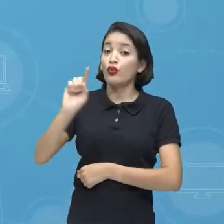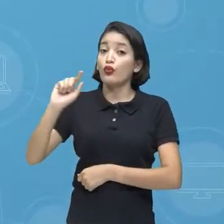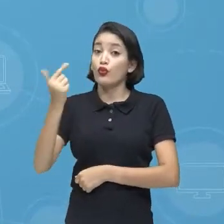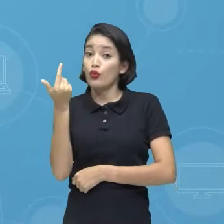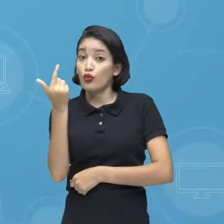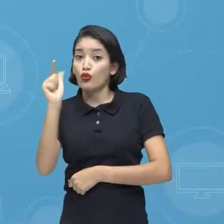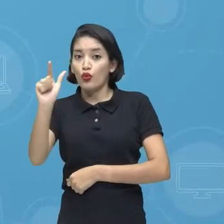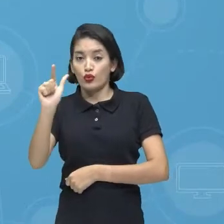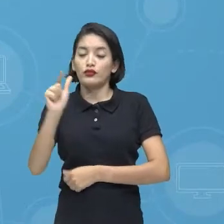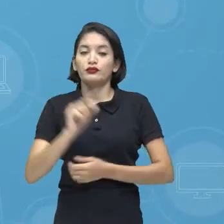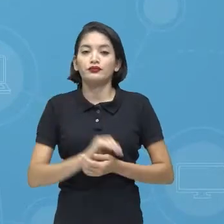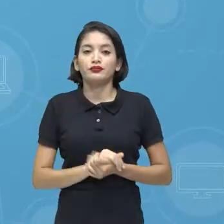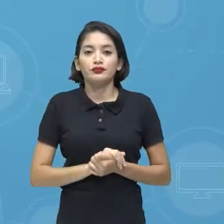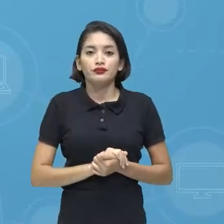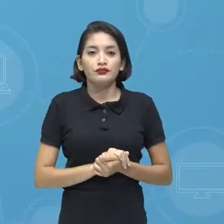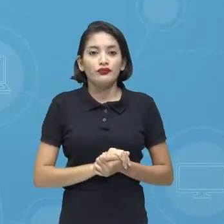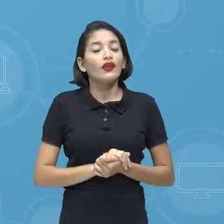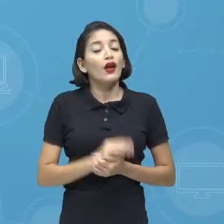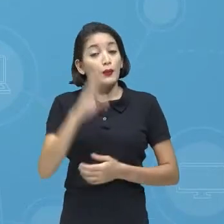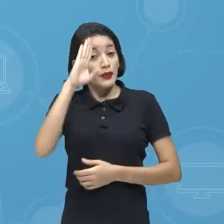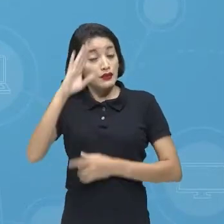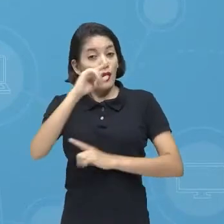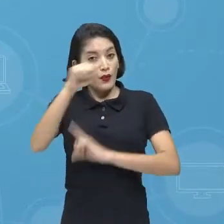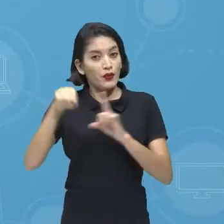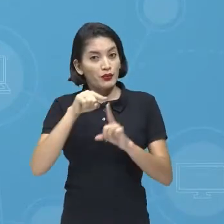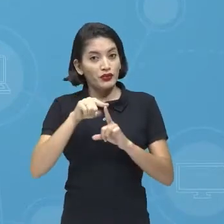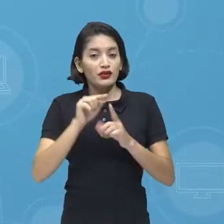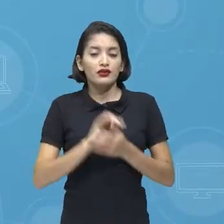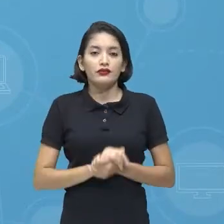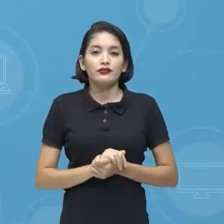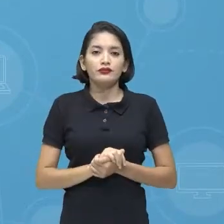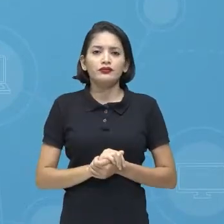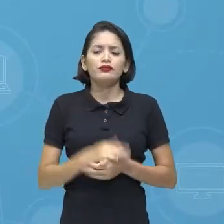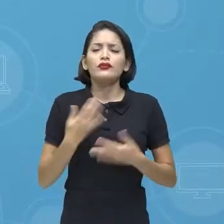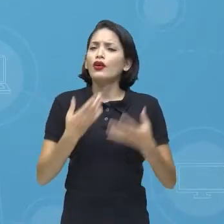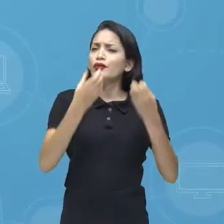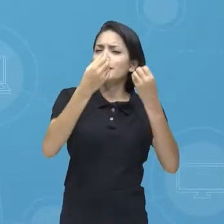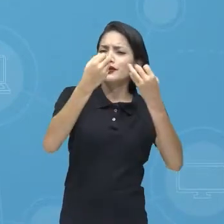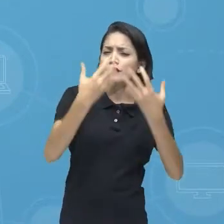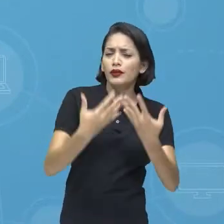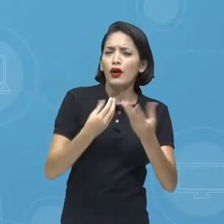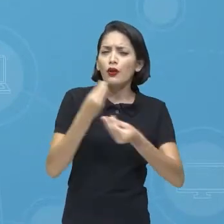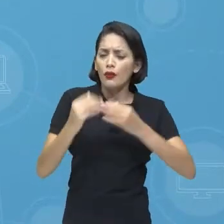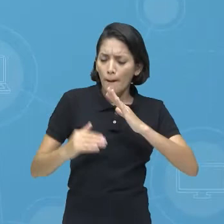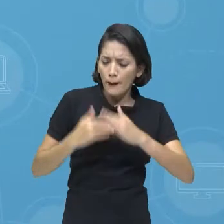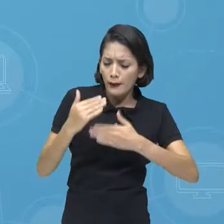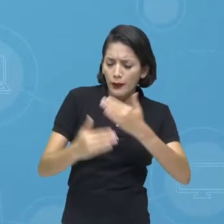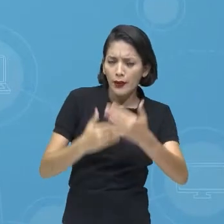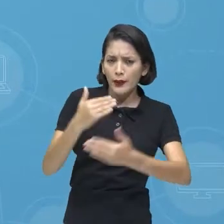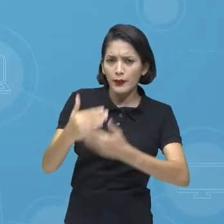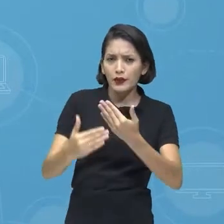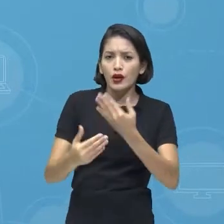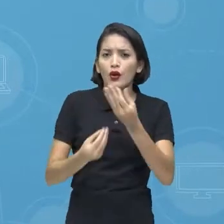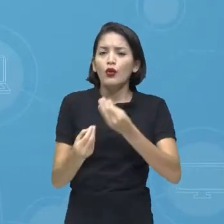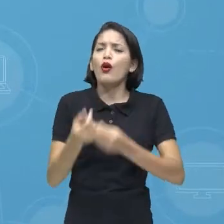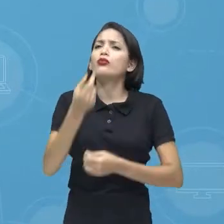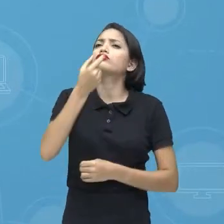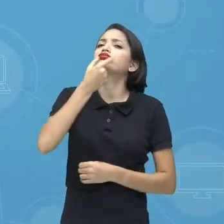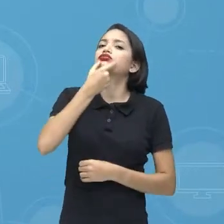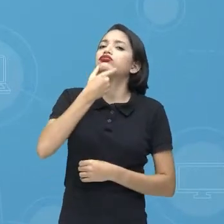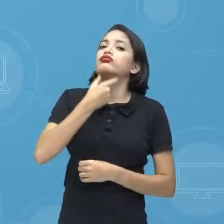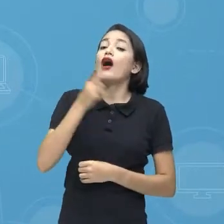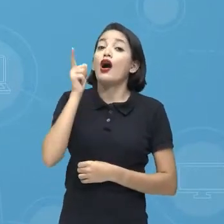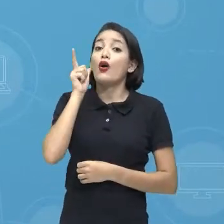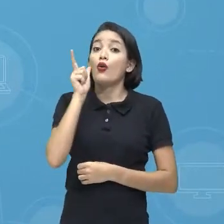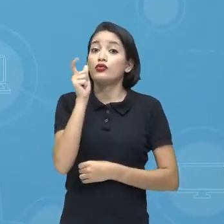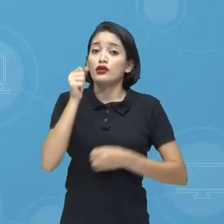precisa expelir. Né? Então, esse é o principal objetivo. E aí, para a gente explicar um pouquinho mais sobre esse processo, né, o caminho que ele percorre até chegar no